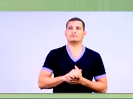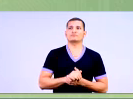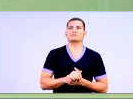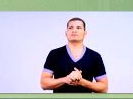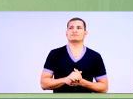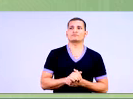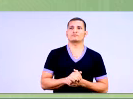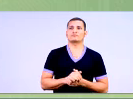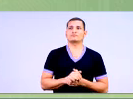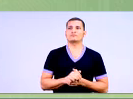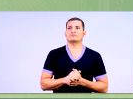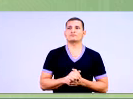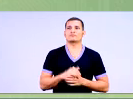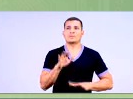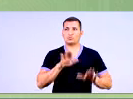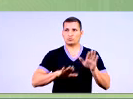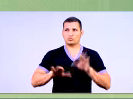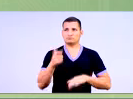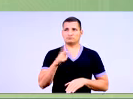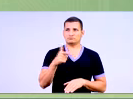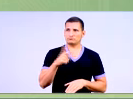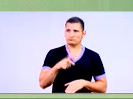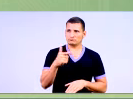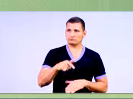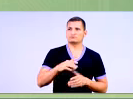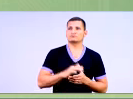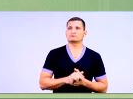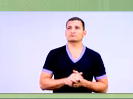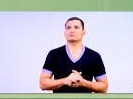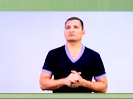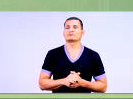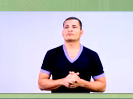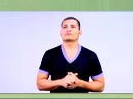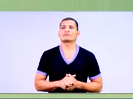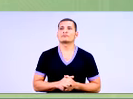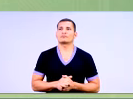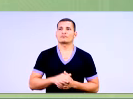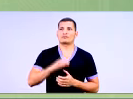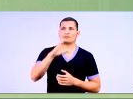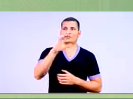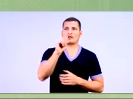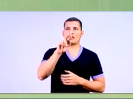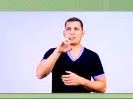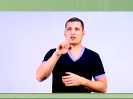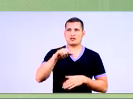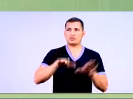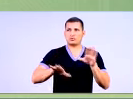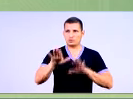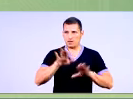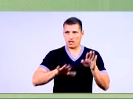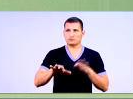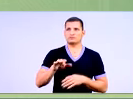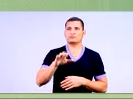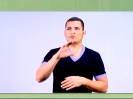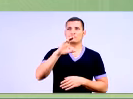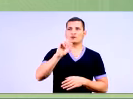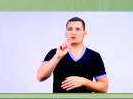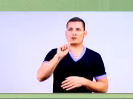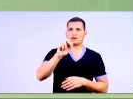Careless, descuidado. Então eu tenho care, que é cuidado, careless, descuidado. Hope, que